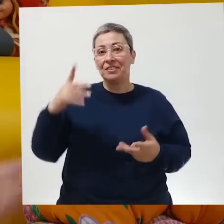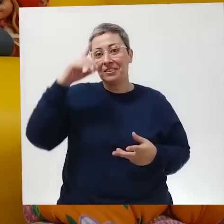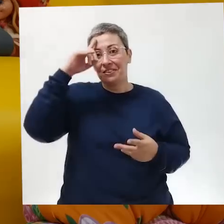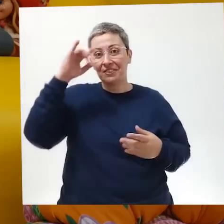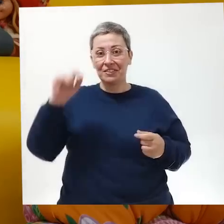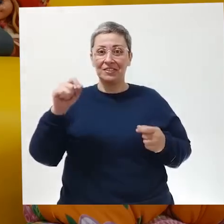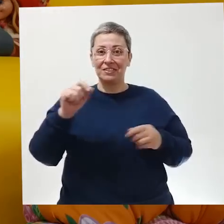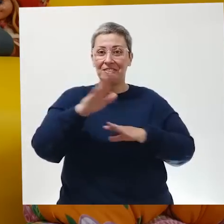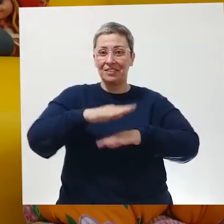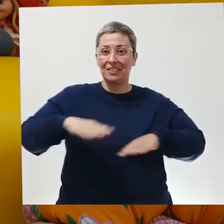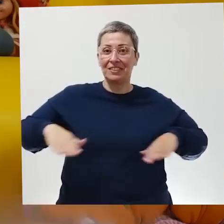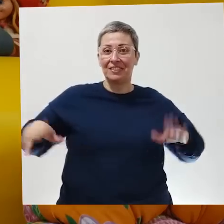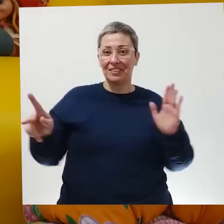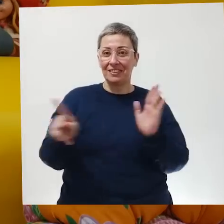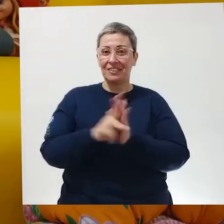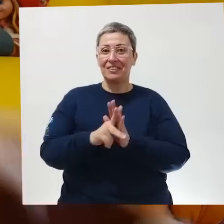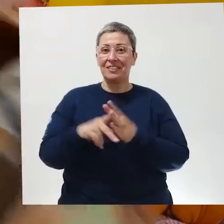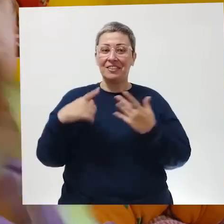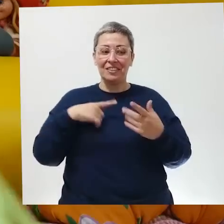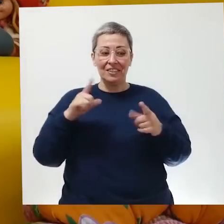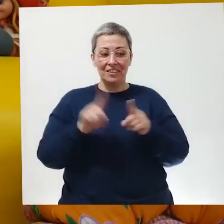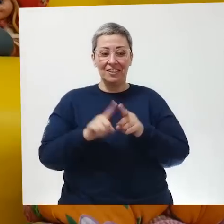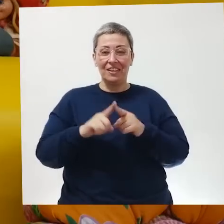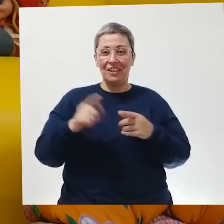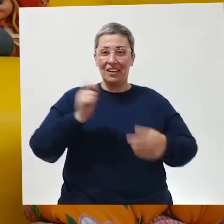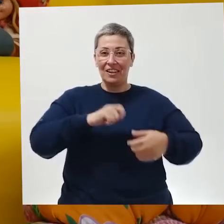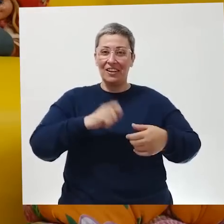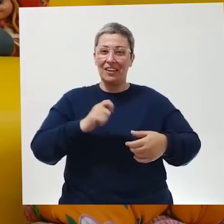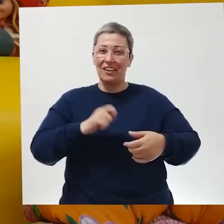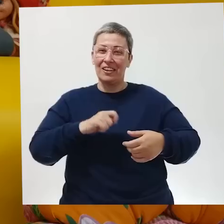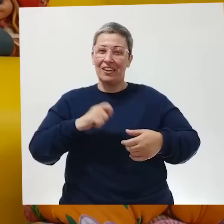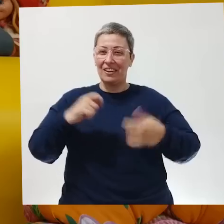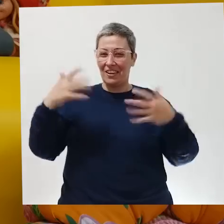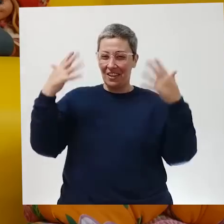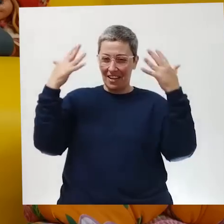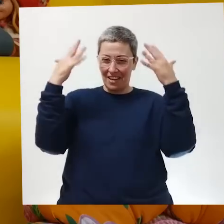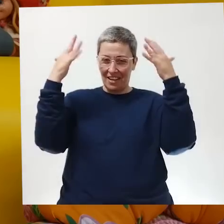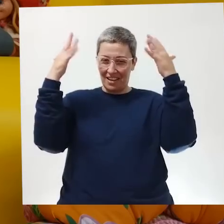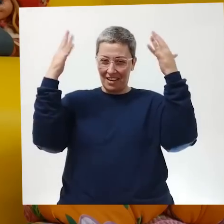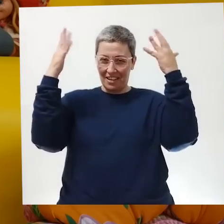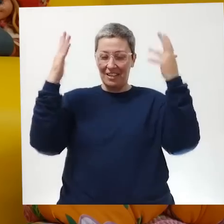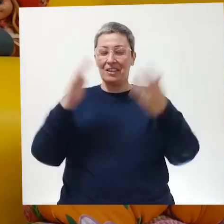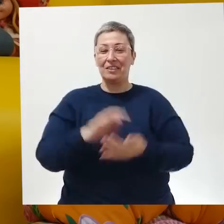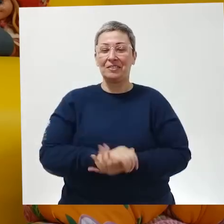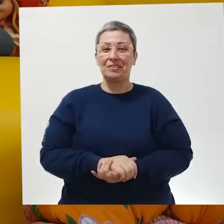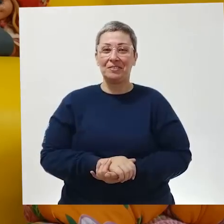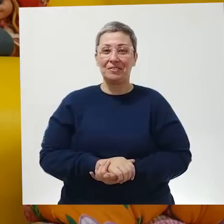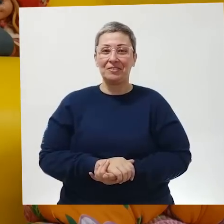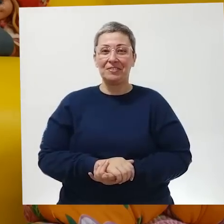Dia das Crianças! Toca o tambor, Vânia, toca!